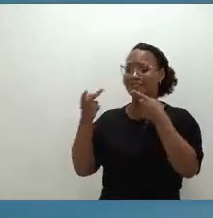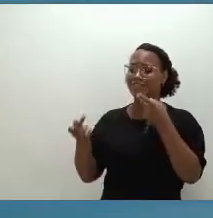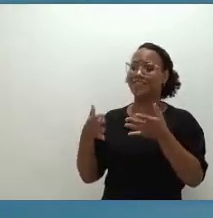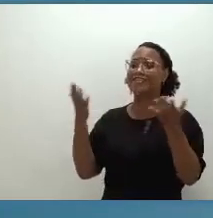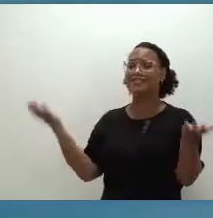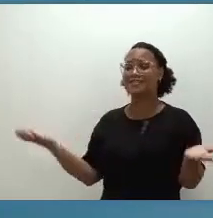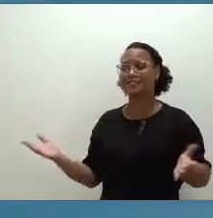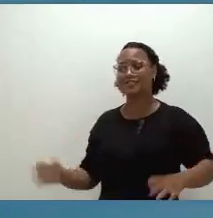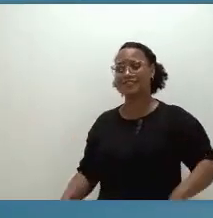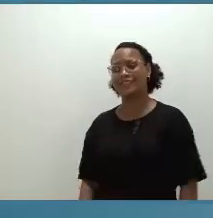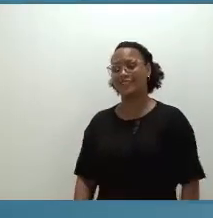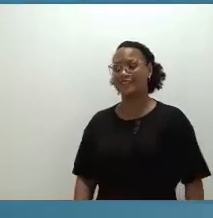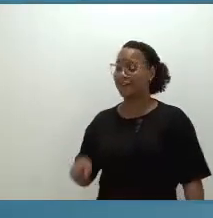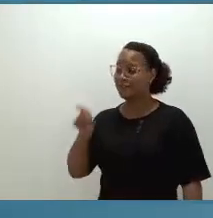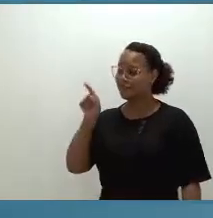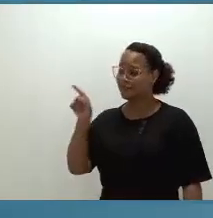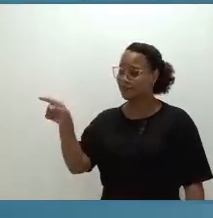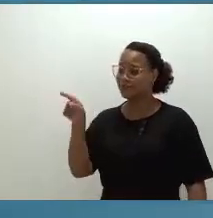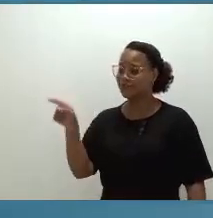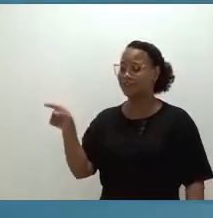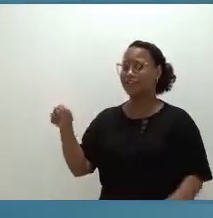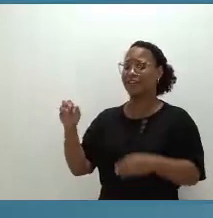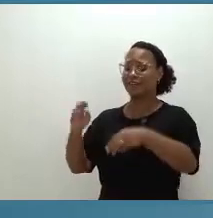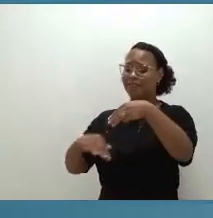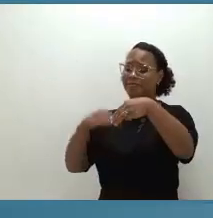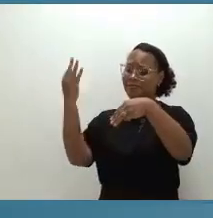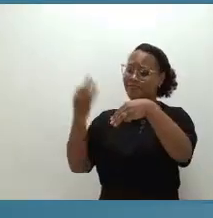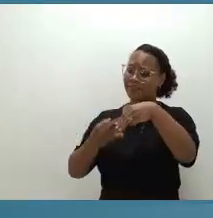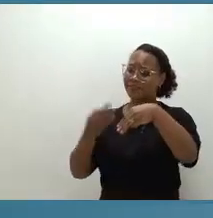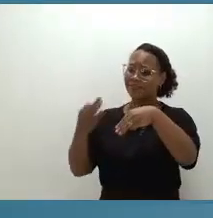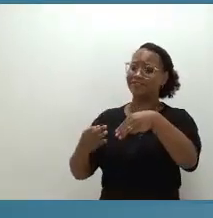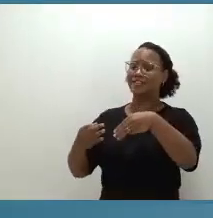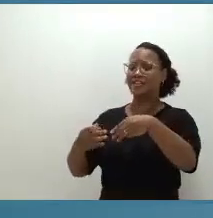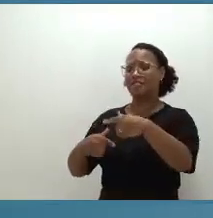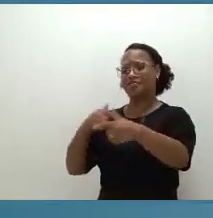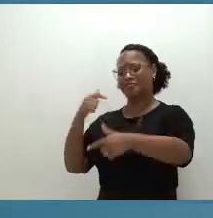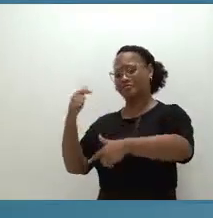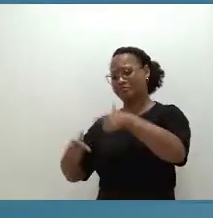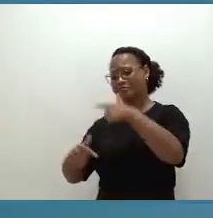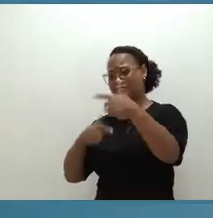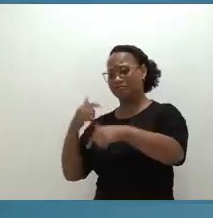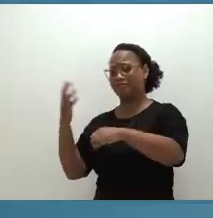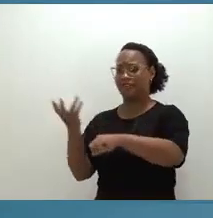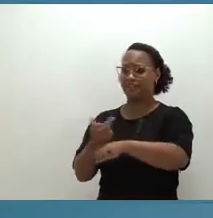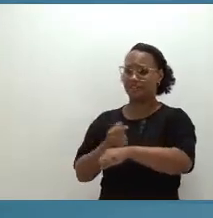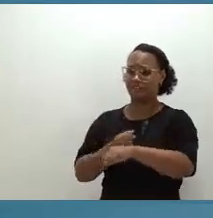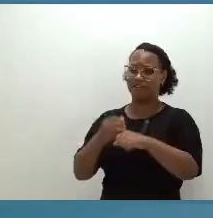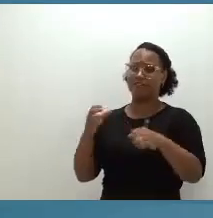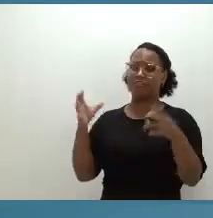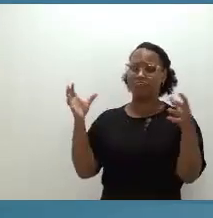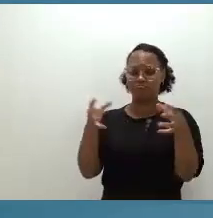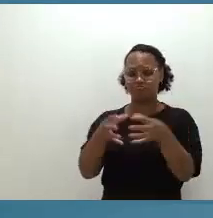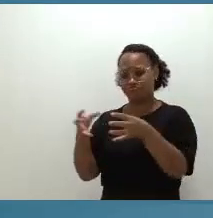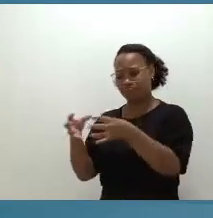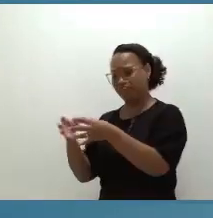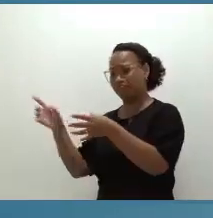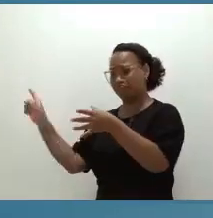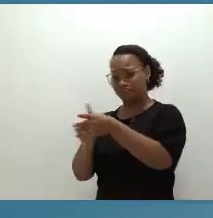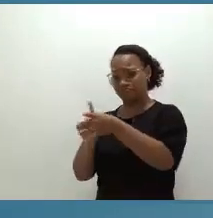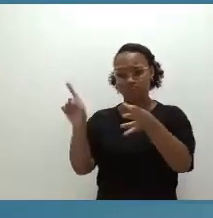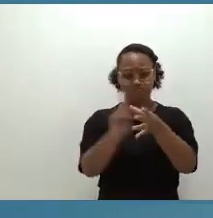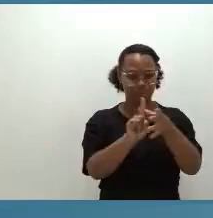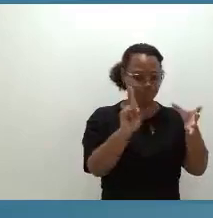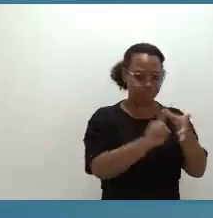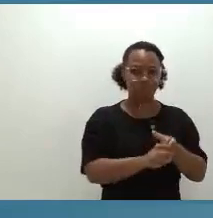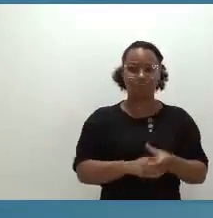senhora que é uma magistrada atuante, integra as comissões deste tribunal, é uma